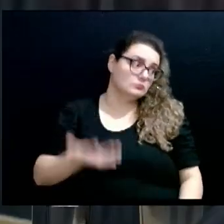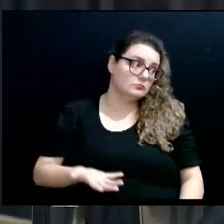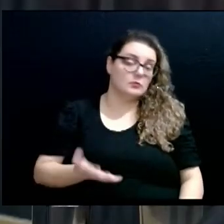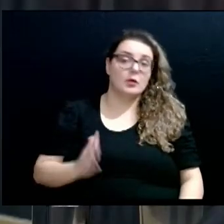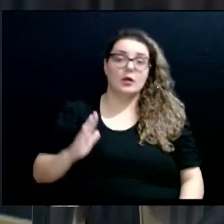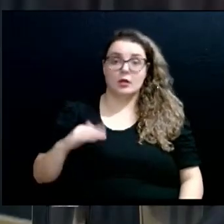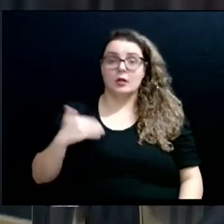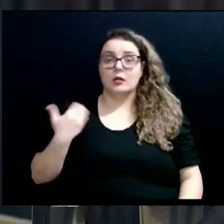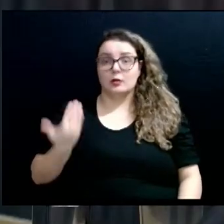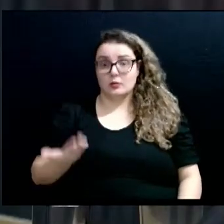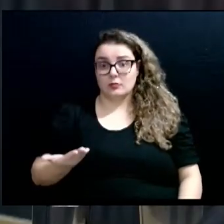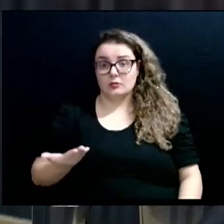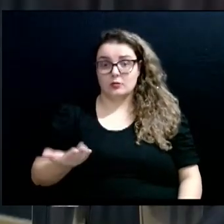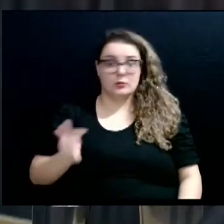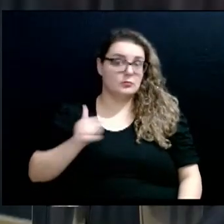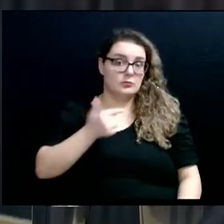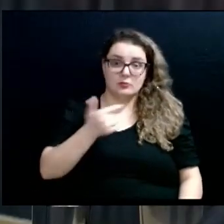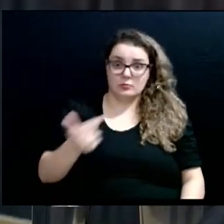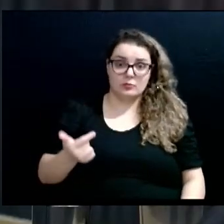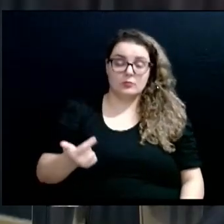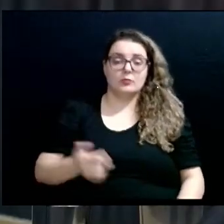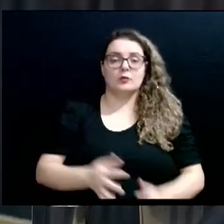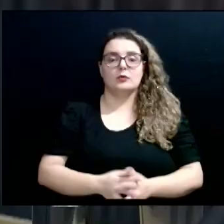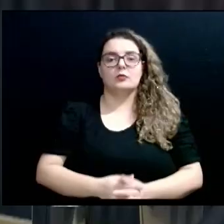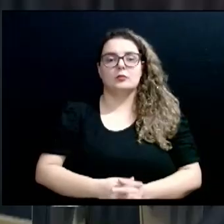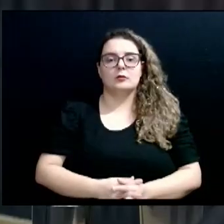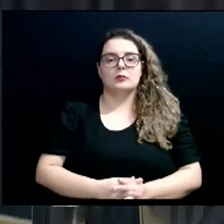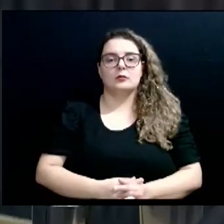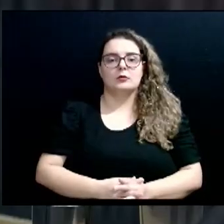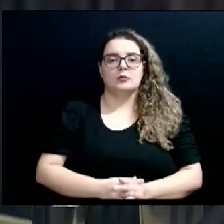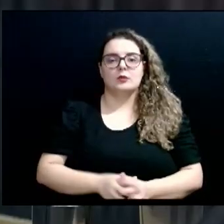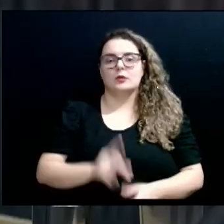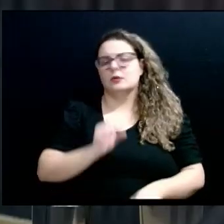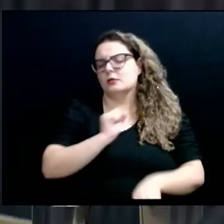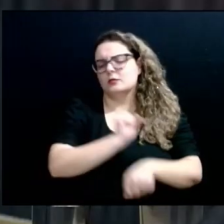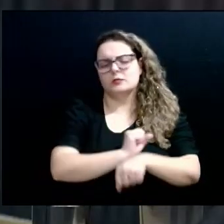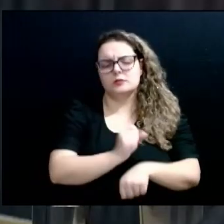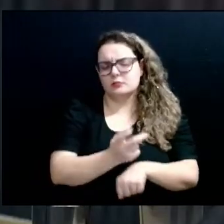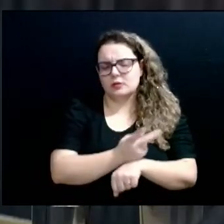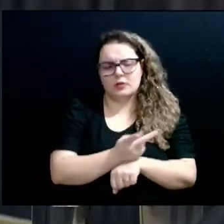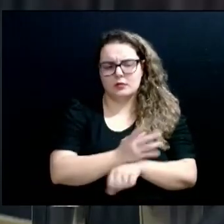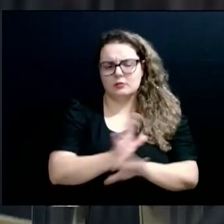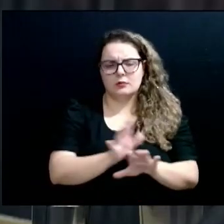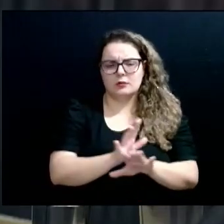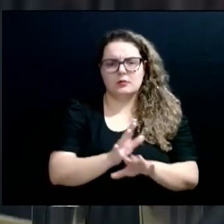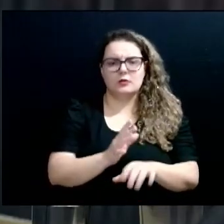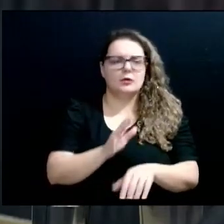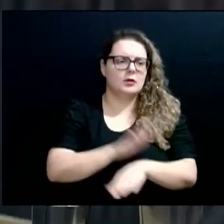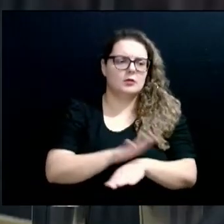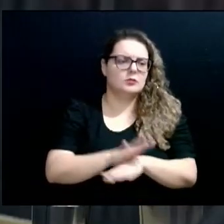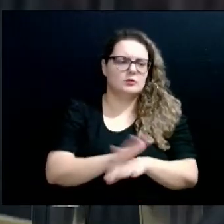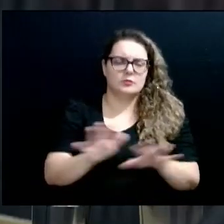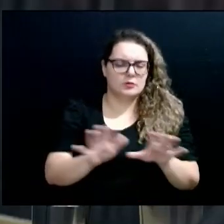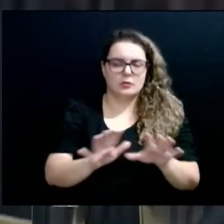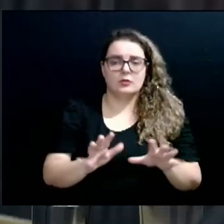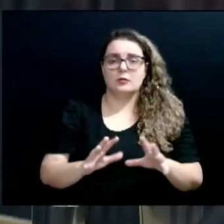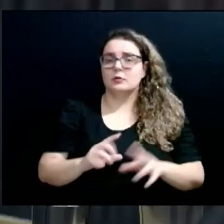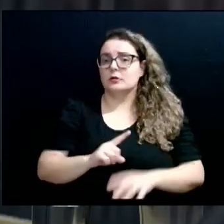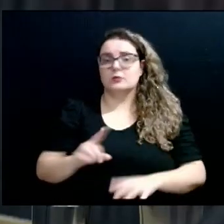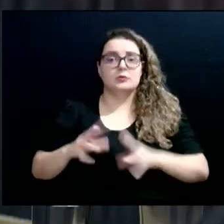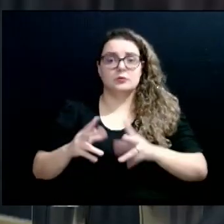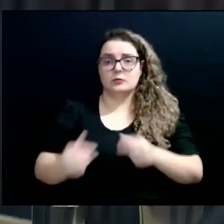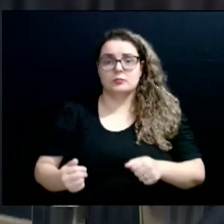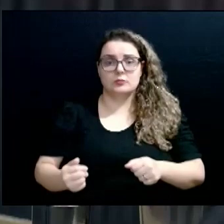você não tem, né, não hesite em procurar ajuda, né, nem Uhum. todo mundo que faz terapia ou que busca ajuda tem